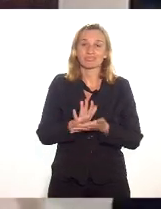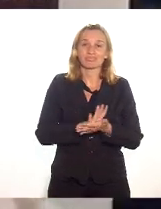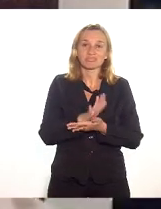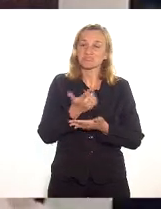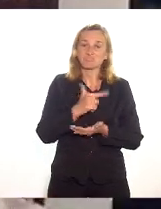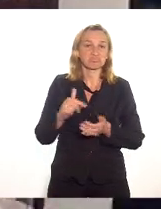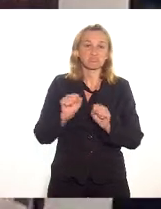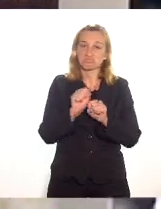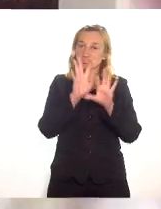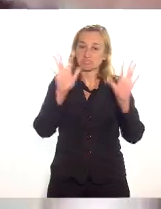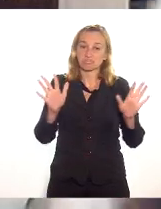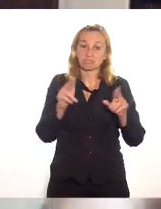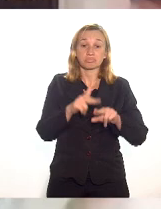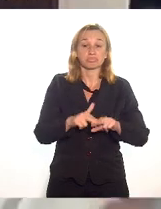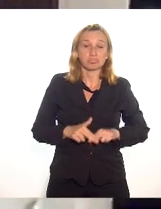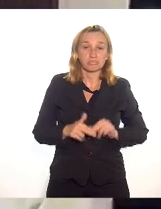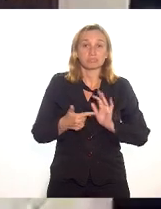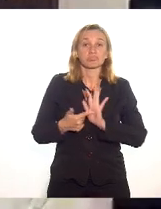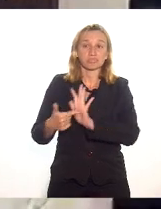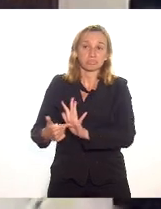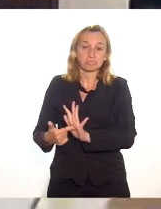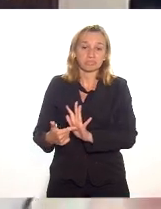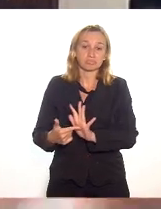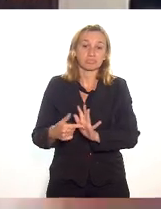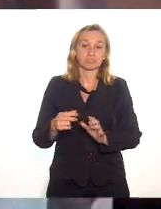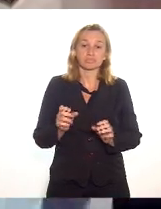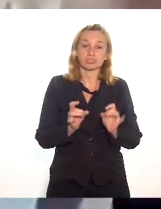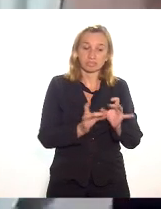deu certo nos resultados